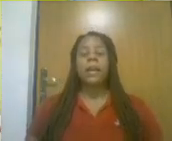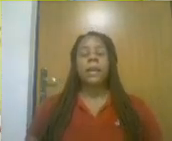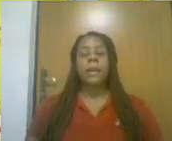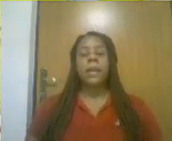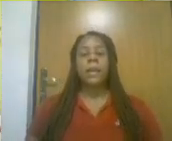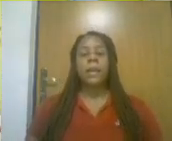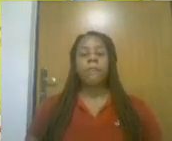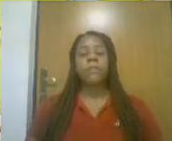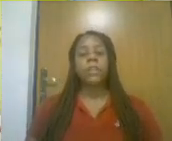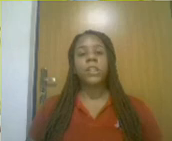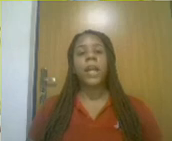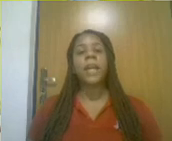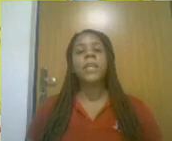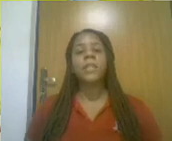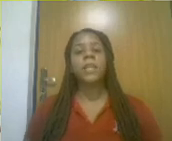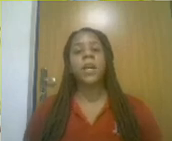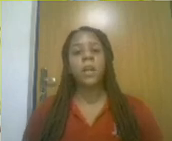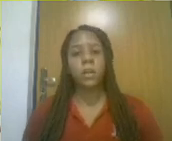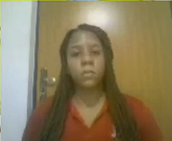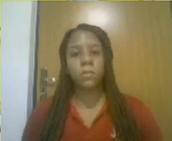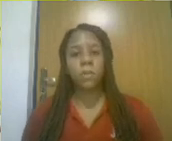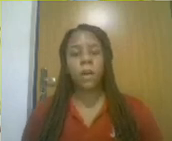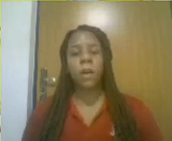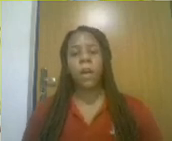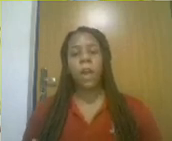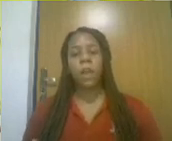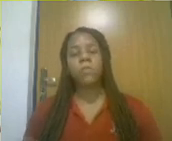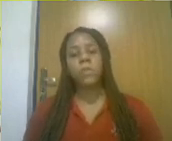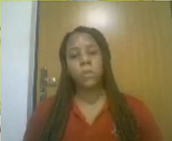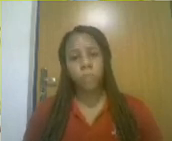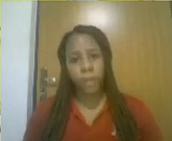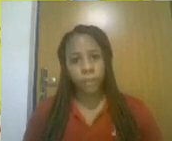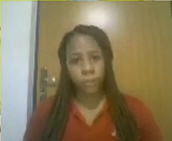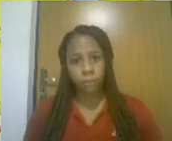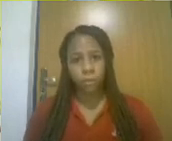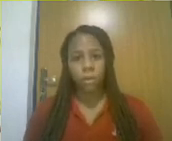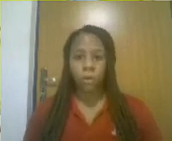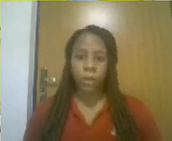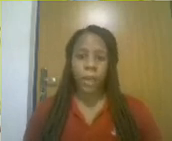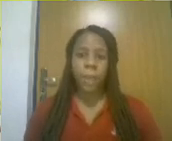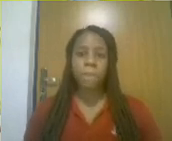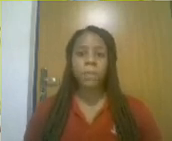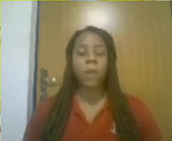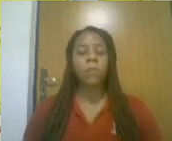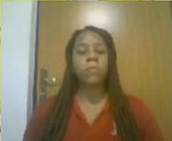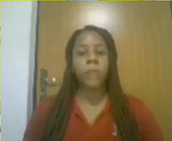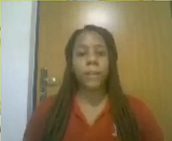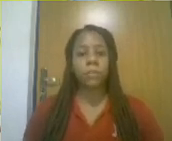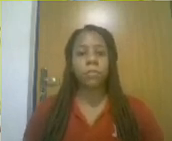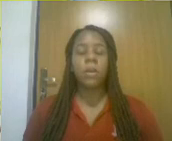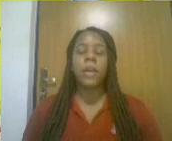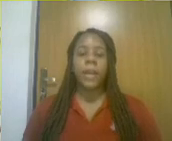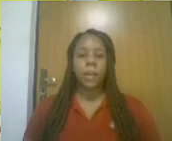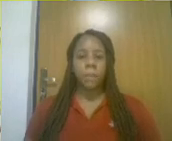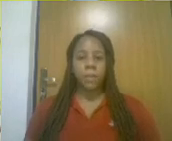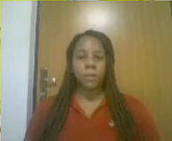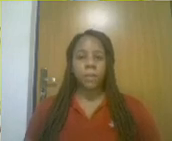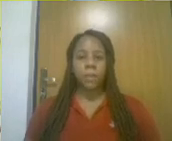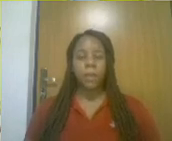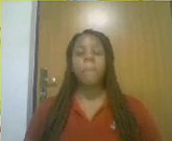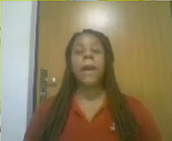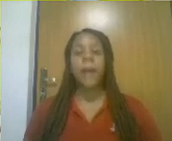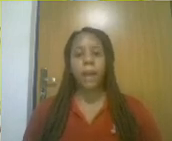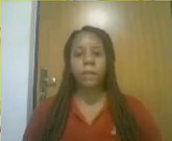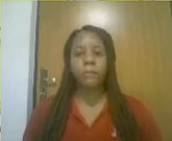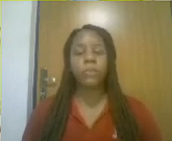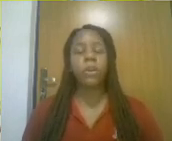Significa que você está encerrando o seu texto, ok? Então, um texto ele precisa